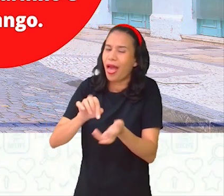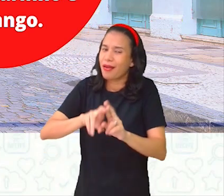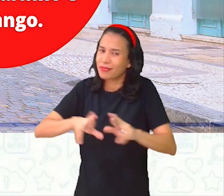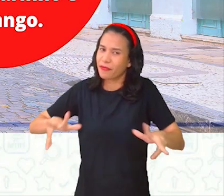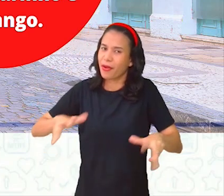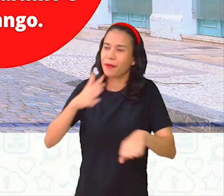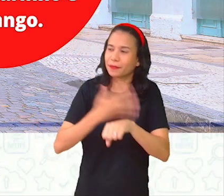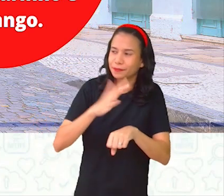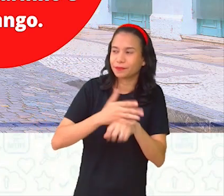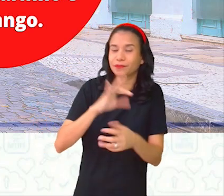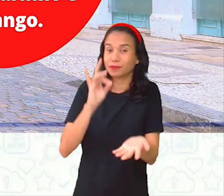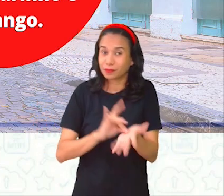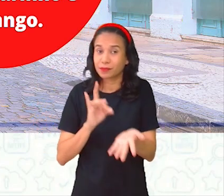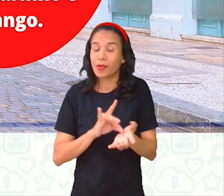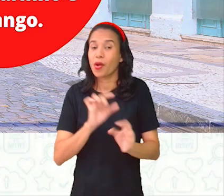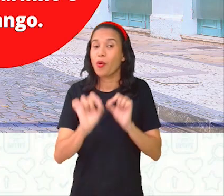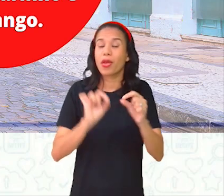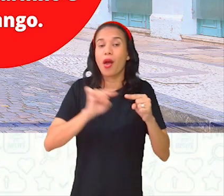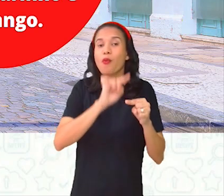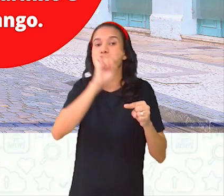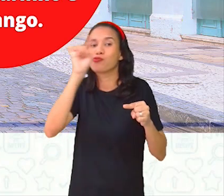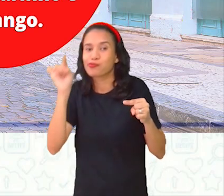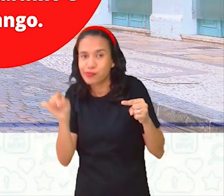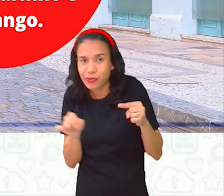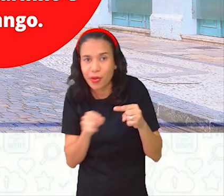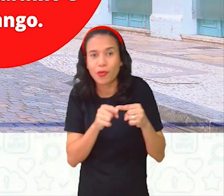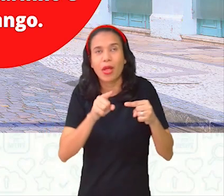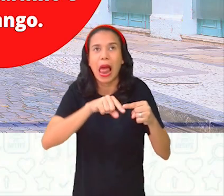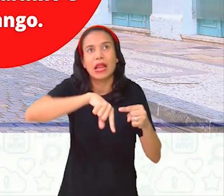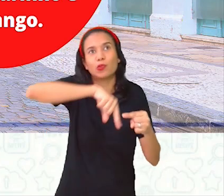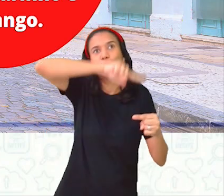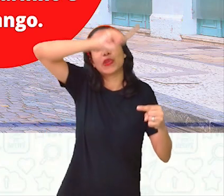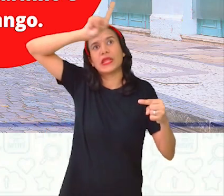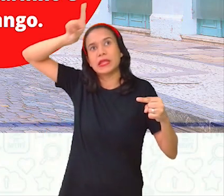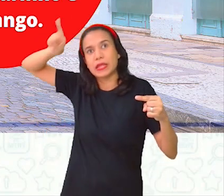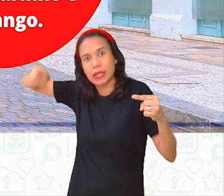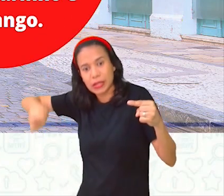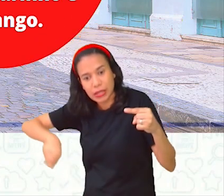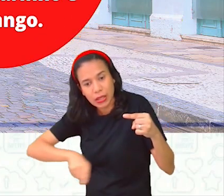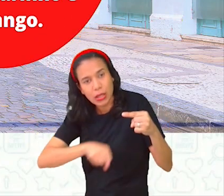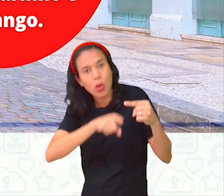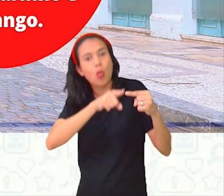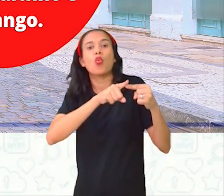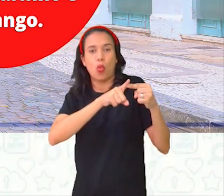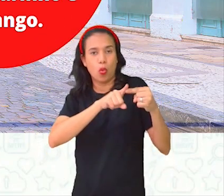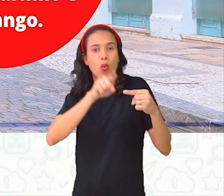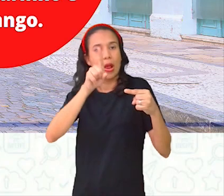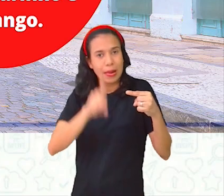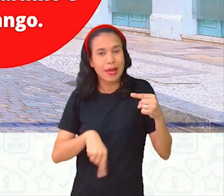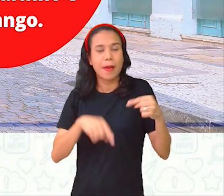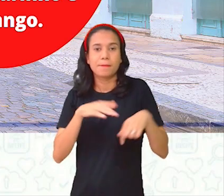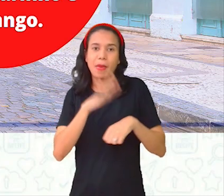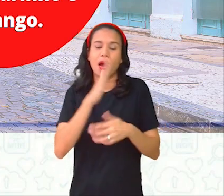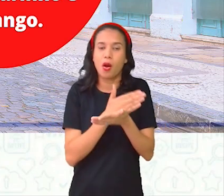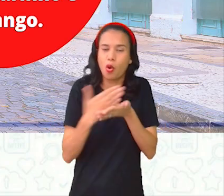Na prática, esse ciclo ele é mais amplo, tá? Ele é assim, às vezes